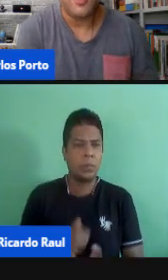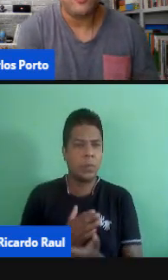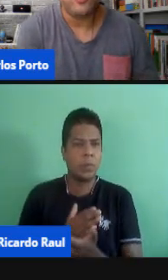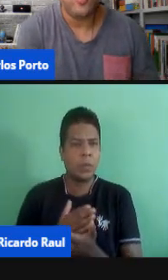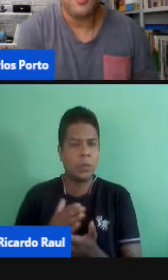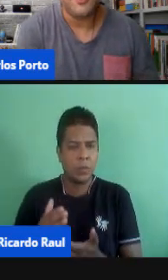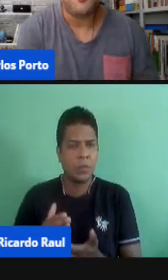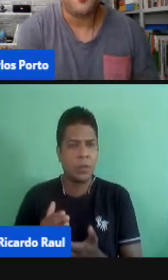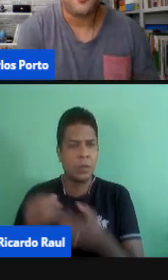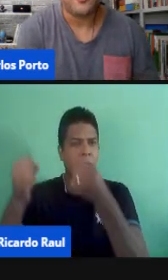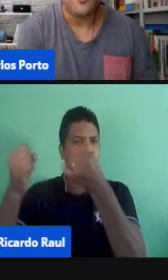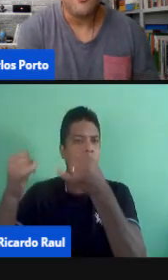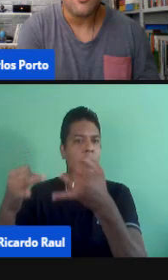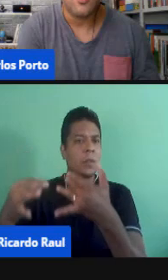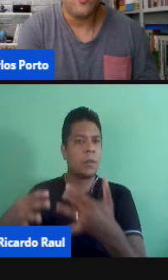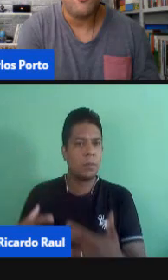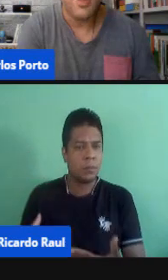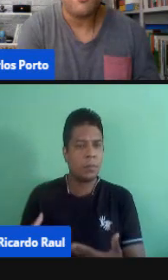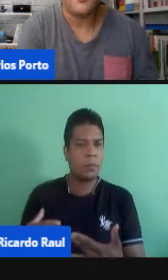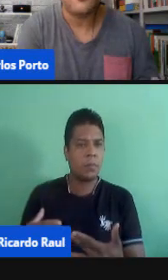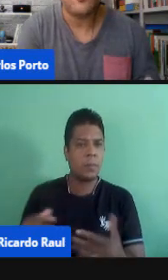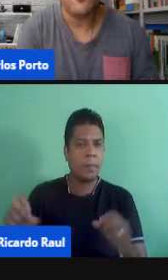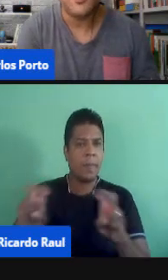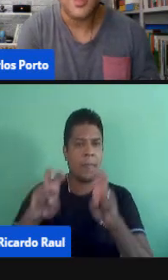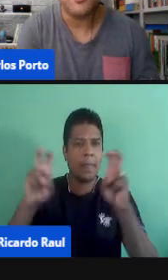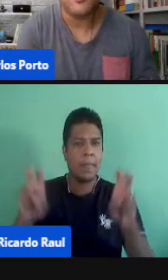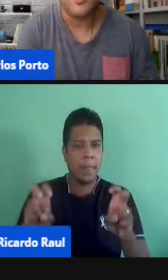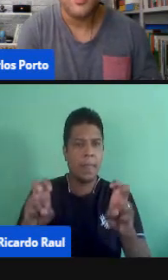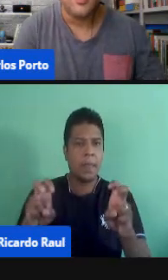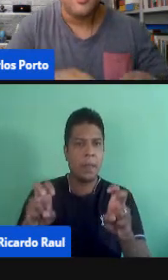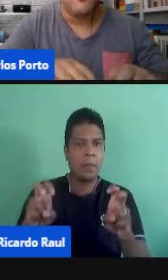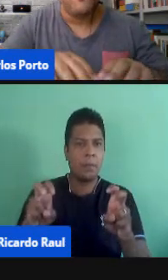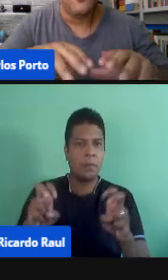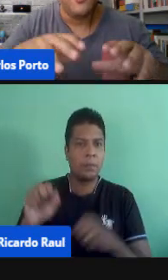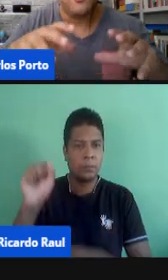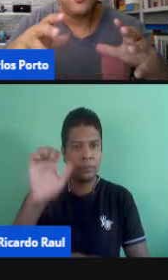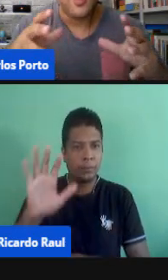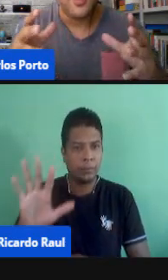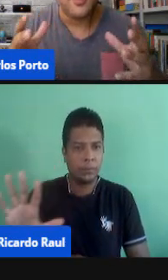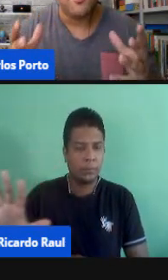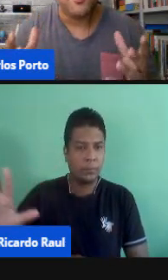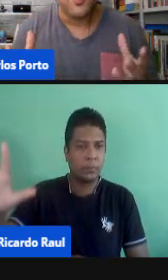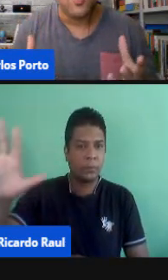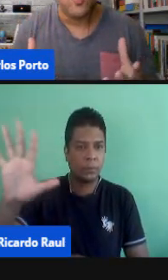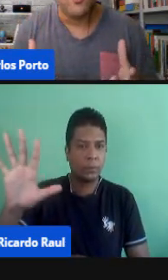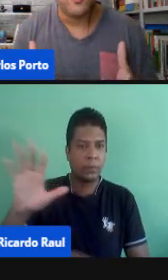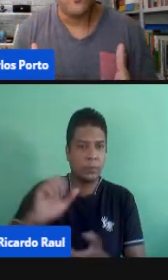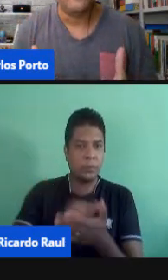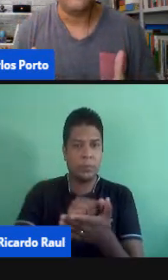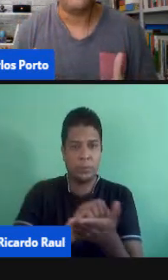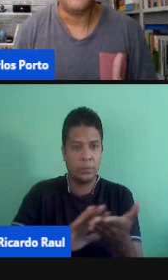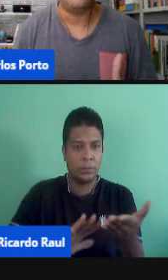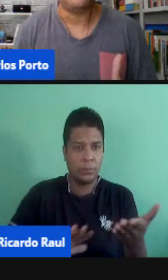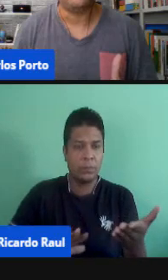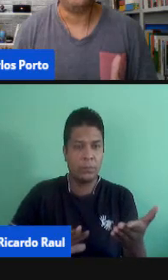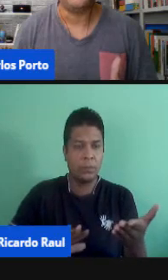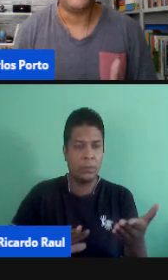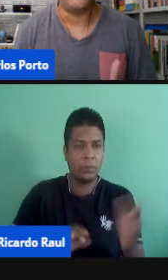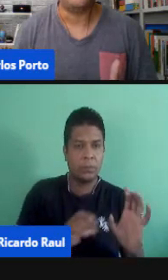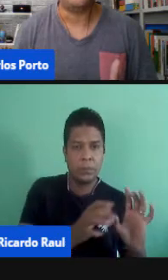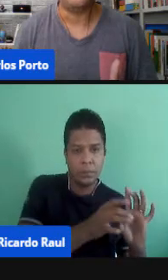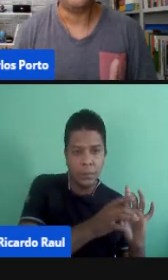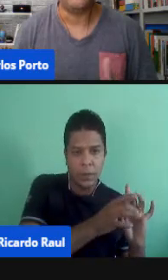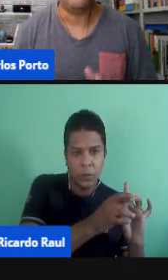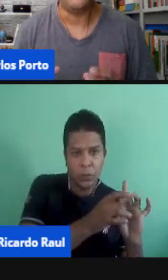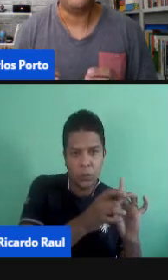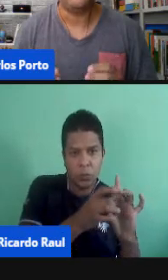fala falando sobre o mapa das atividades, fizemos aí uma contextualização